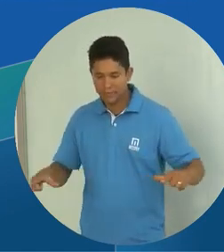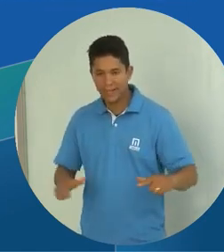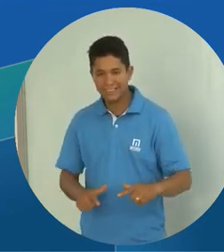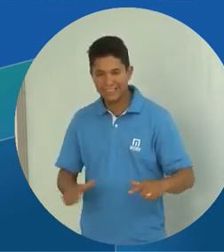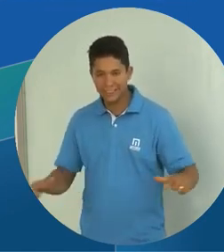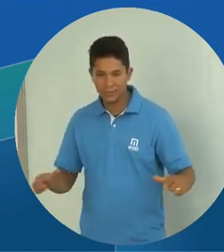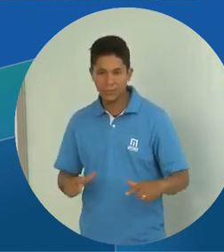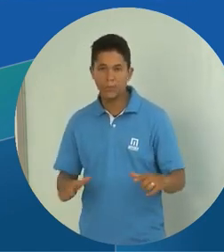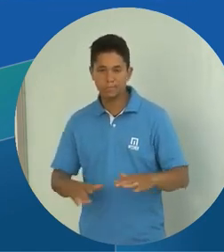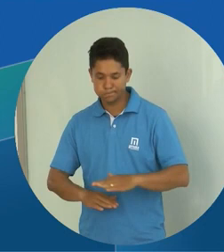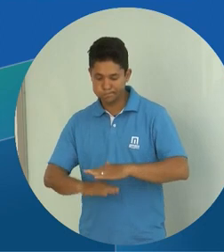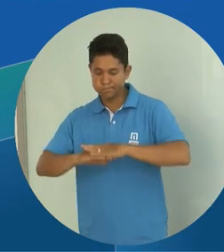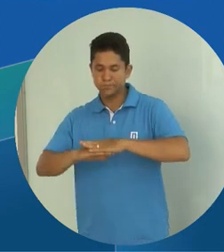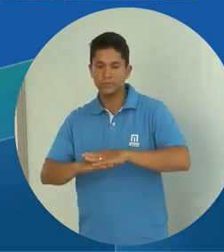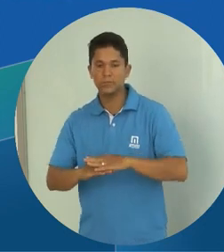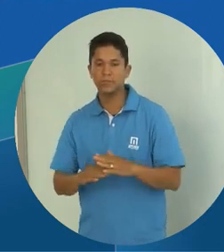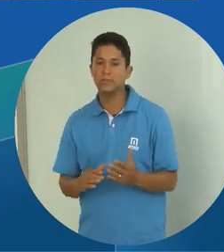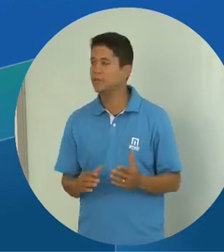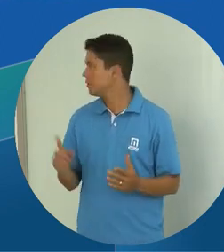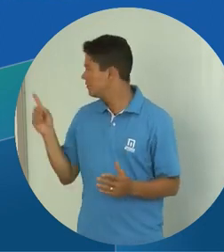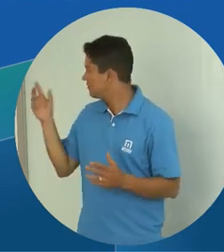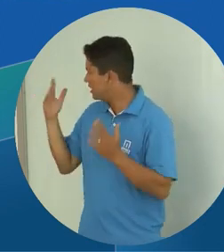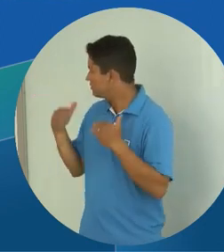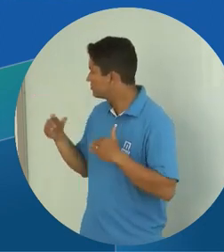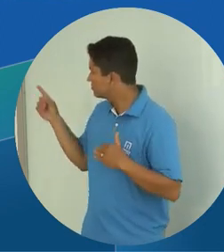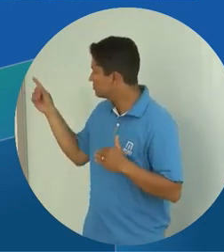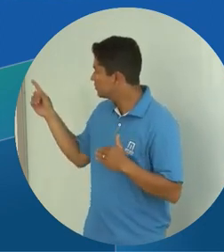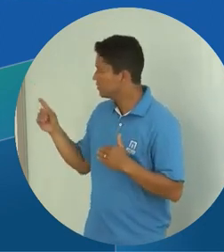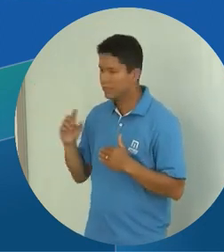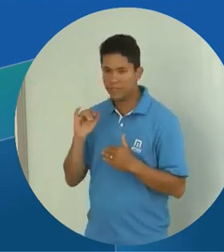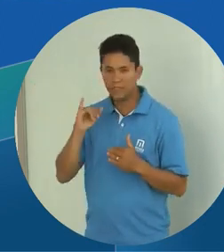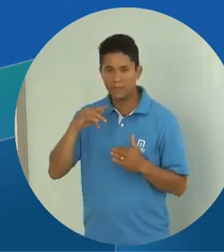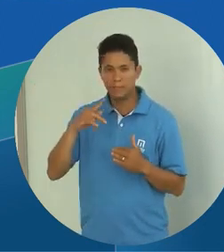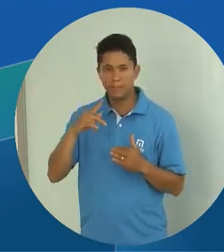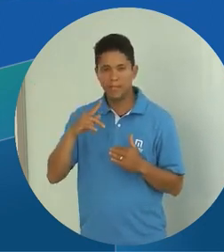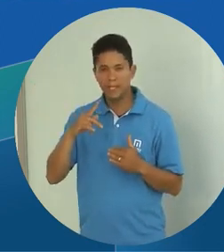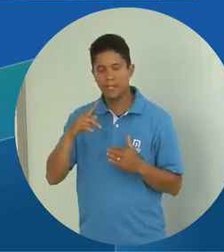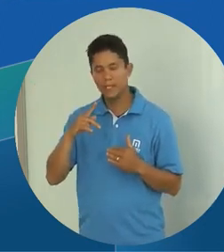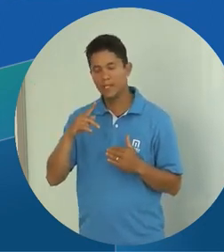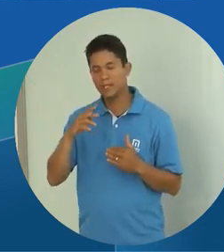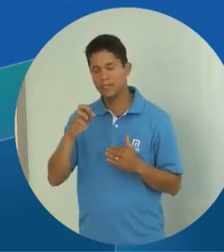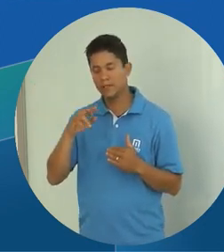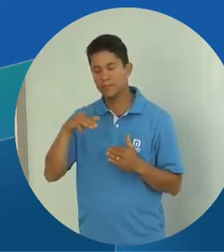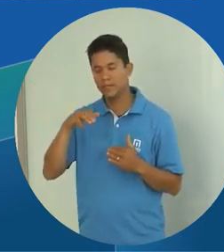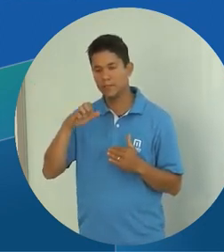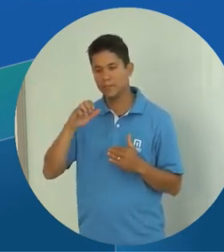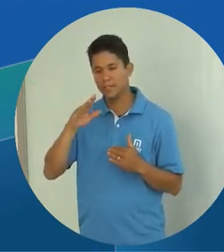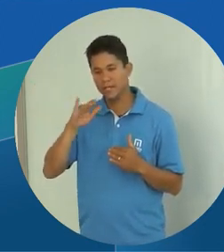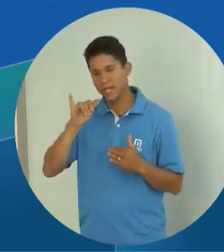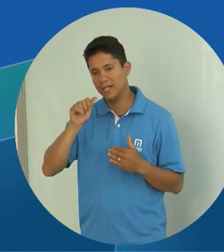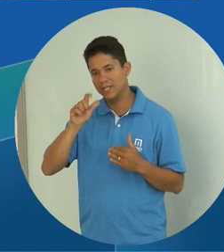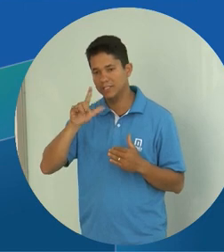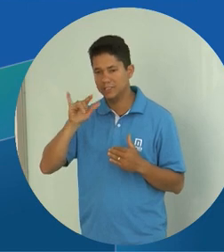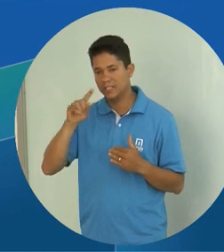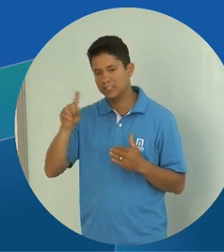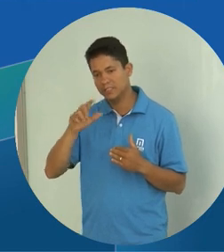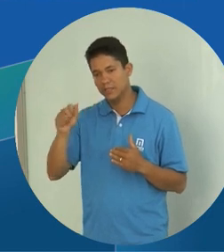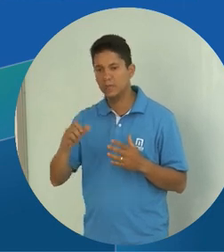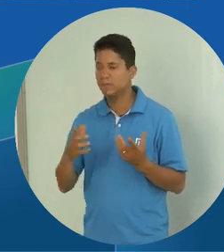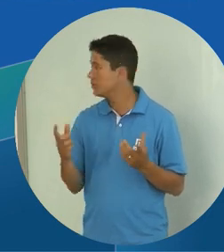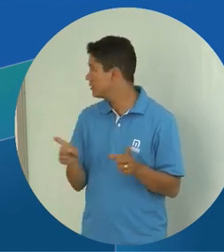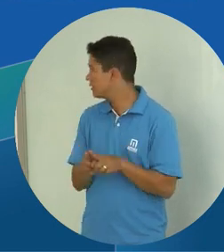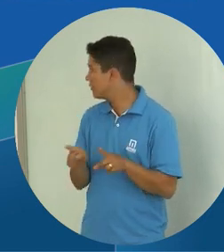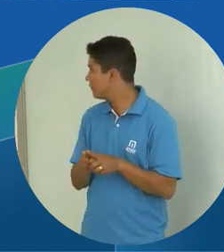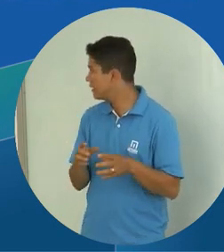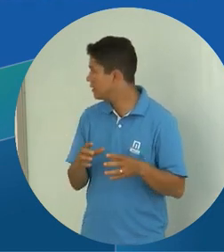hoje, impermeabilização com mantas, PVC, manta à base de PU, né, e plugagem de galeria. Né.